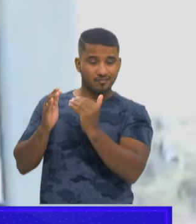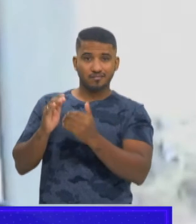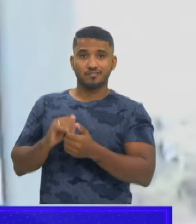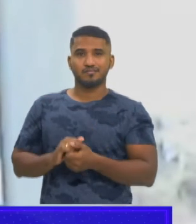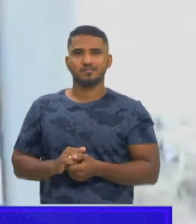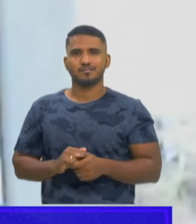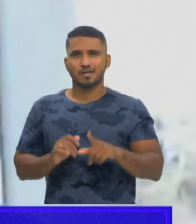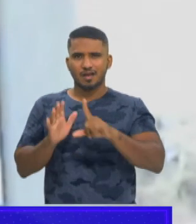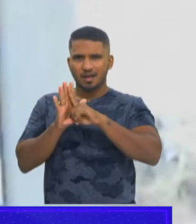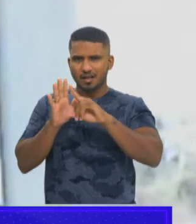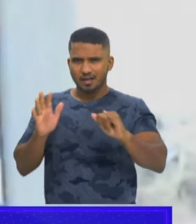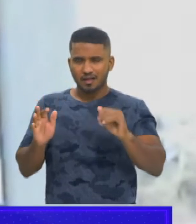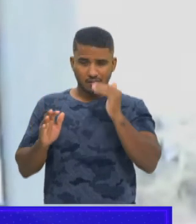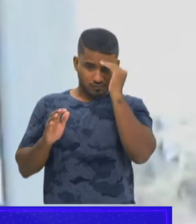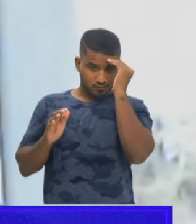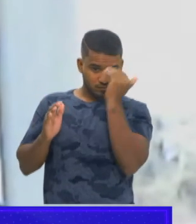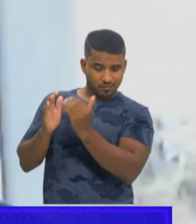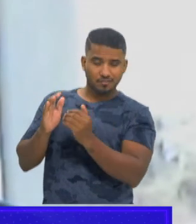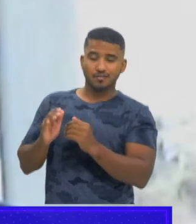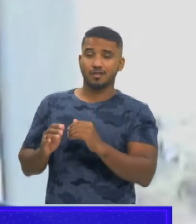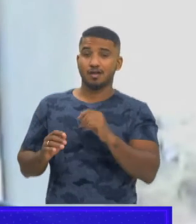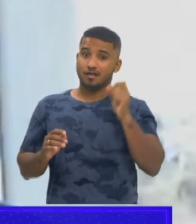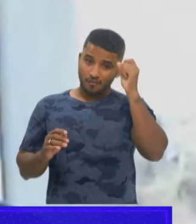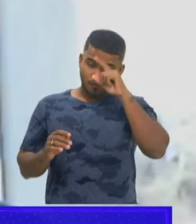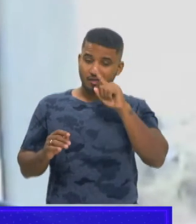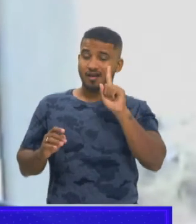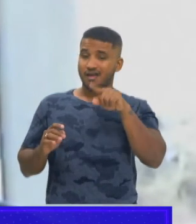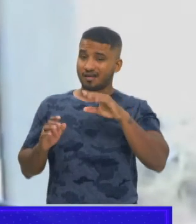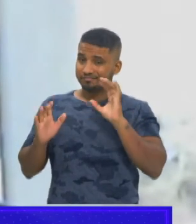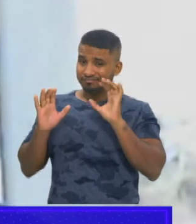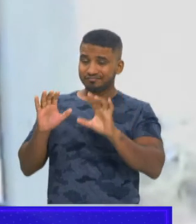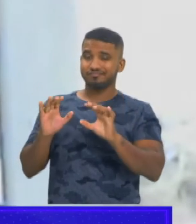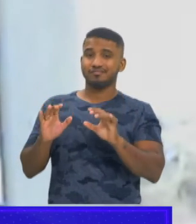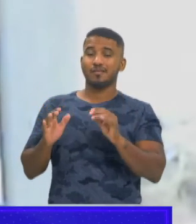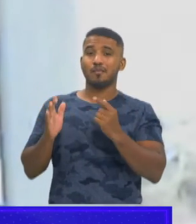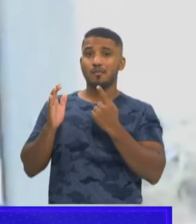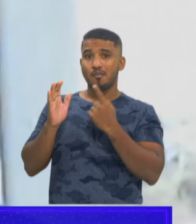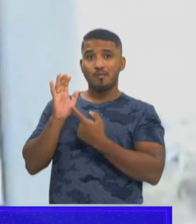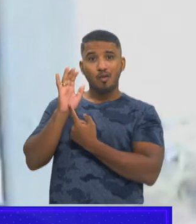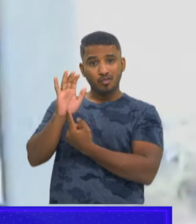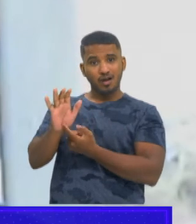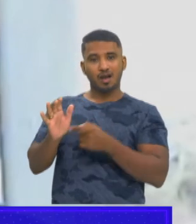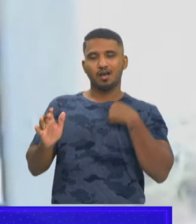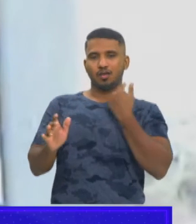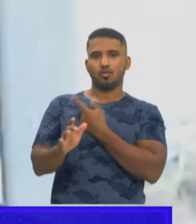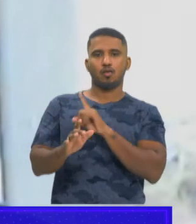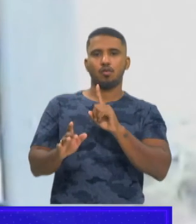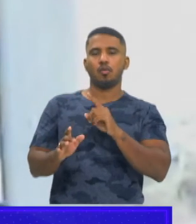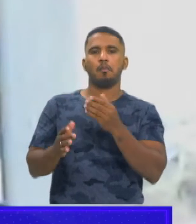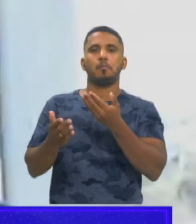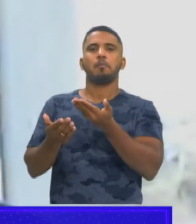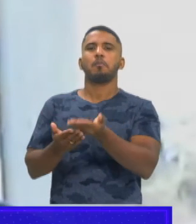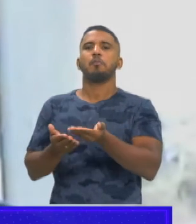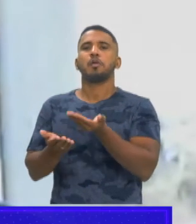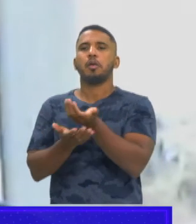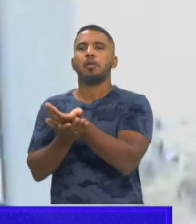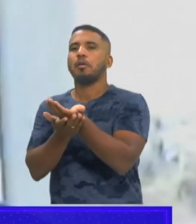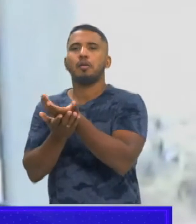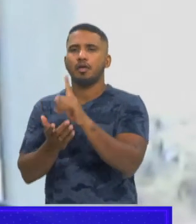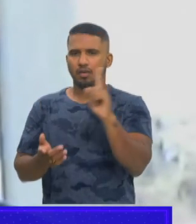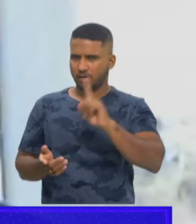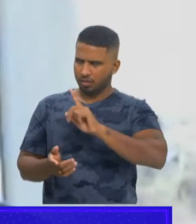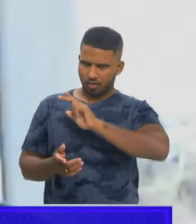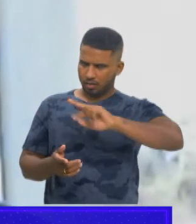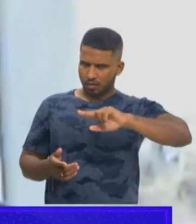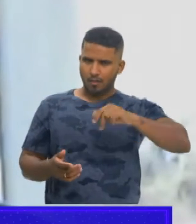lei. E a dificuldade é essa: demonstrar que nós não estamos pedindo favores. Tem que ser